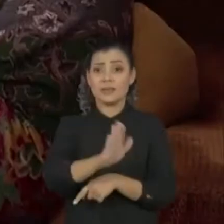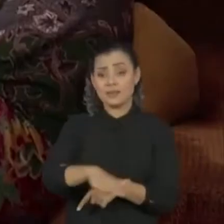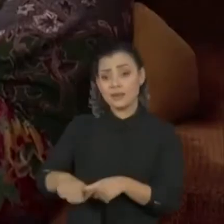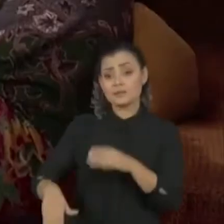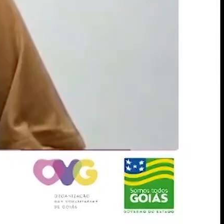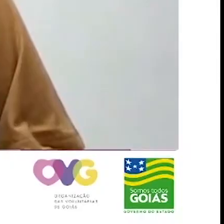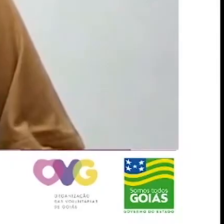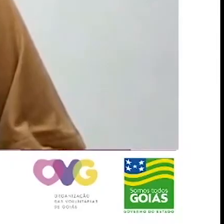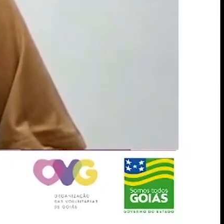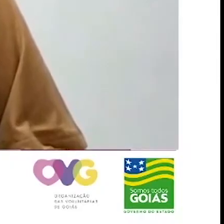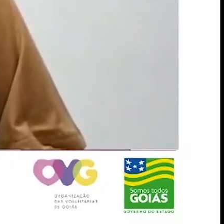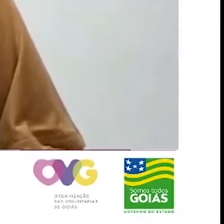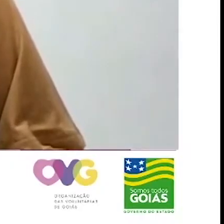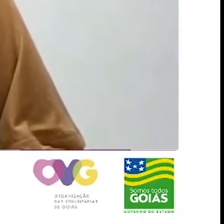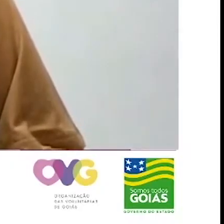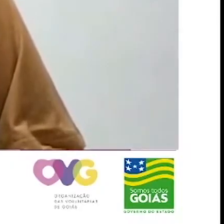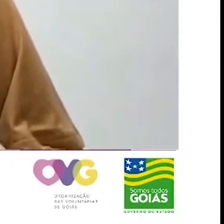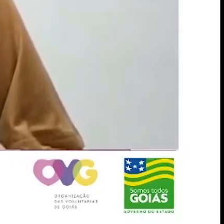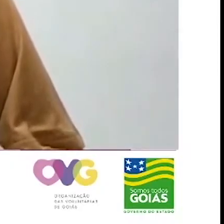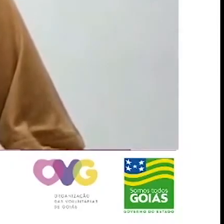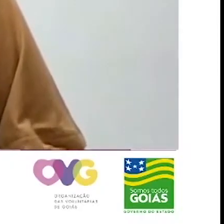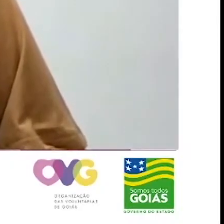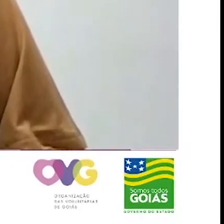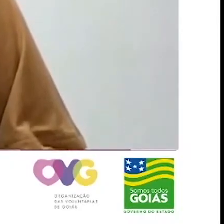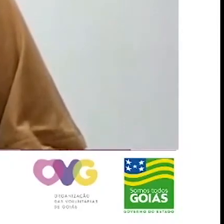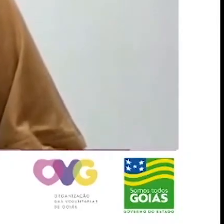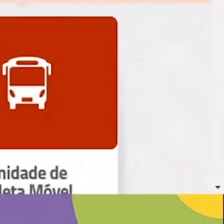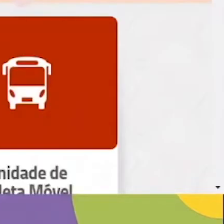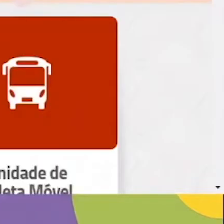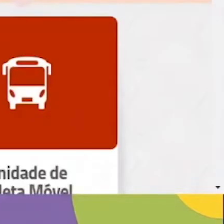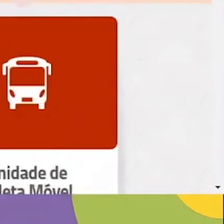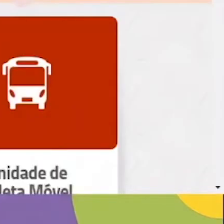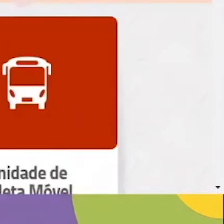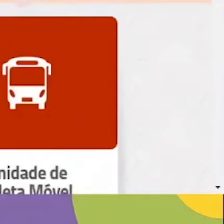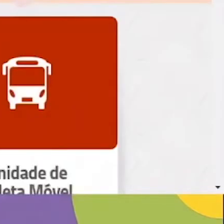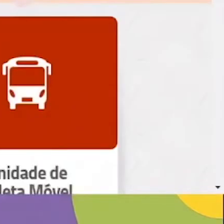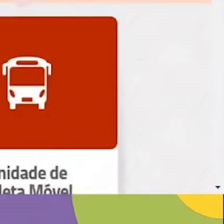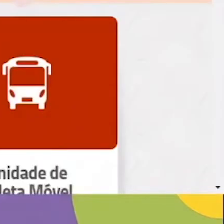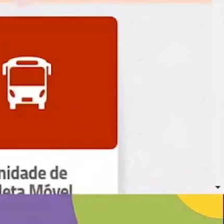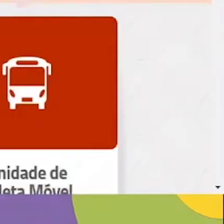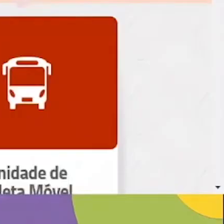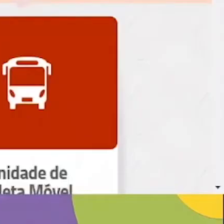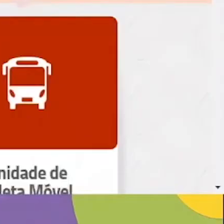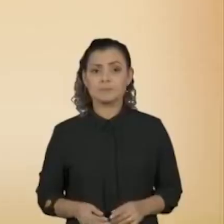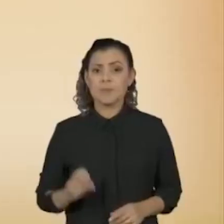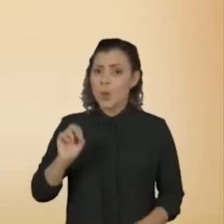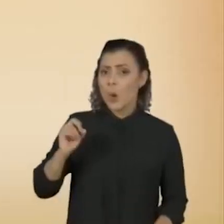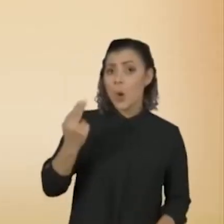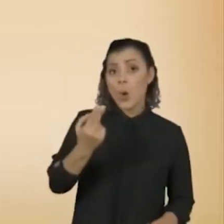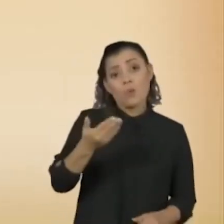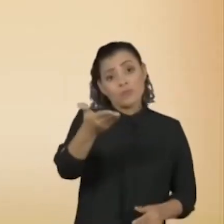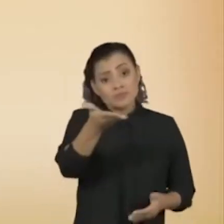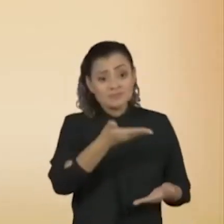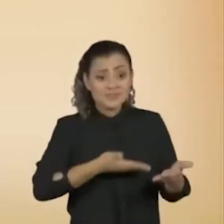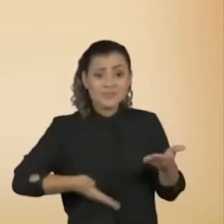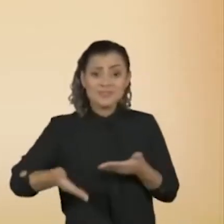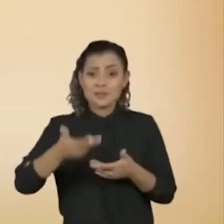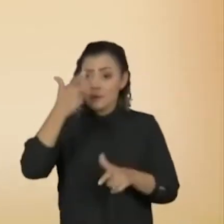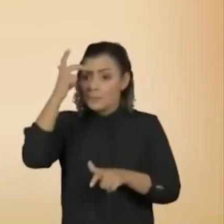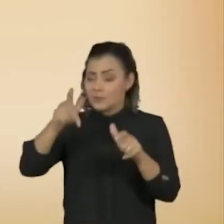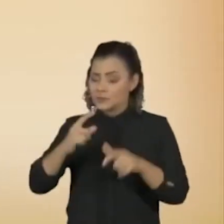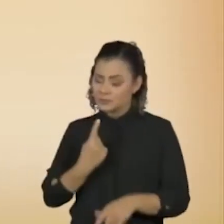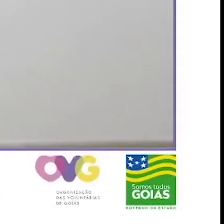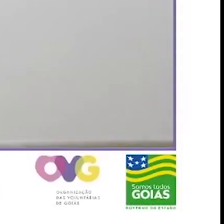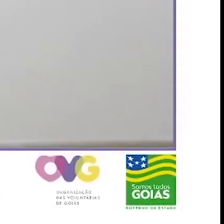ser feitas de forma remota, como a marcação de consultas, agendamento para doação de sangue, contação de histórias e